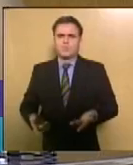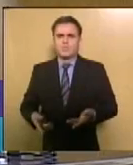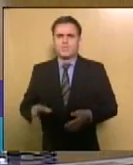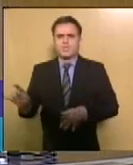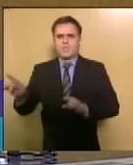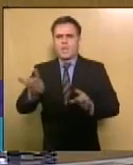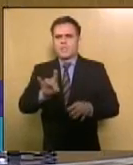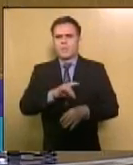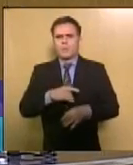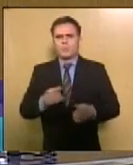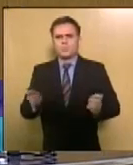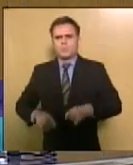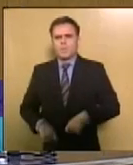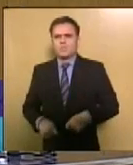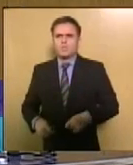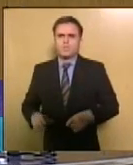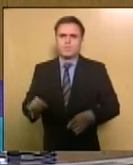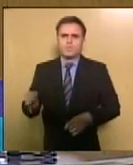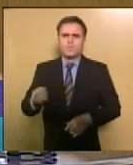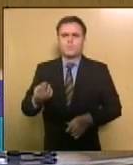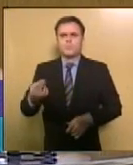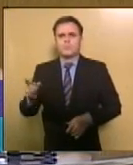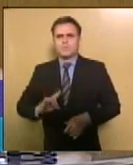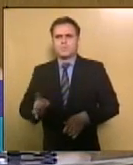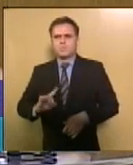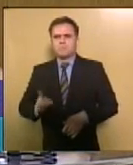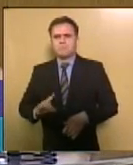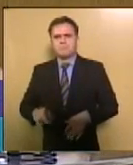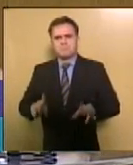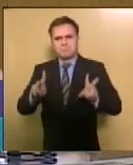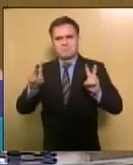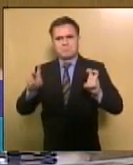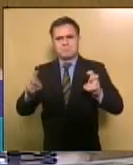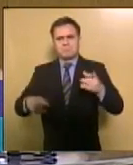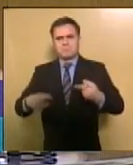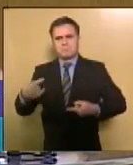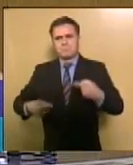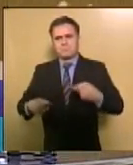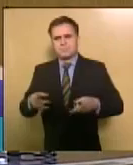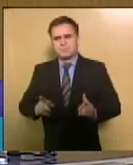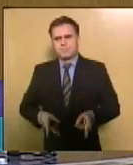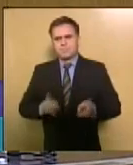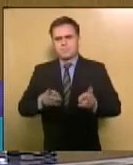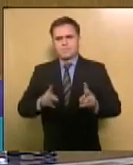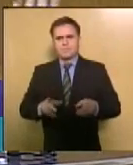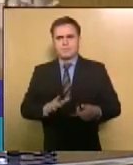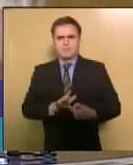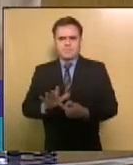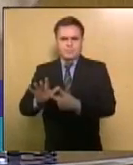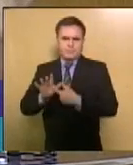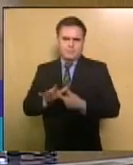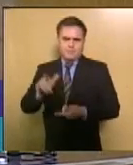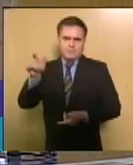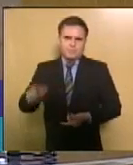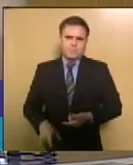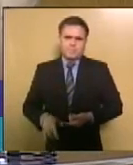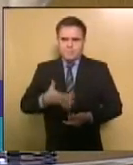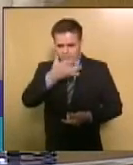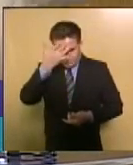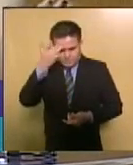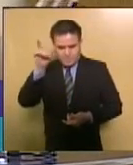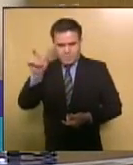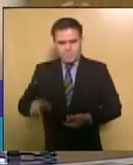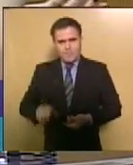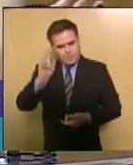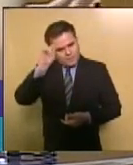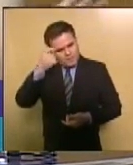de cada um em relação a esse tema eh as probabilidades de uma pessoa